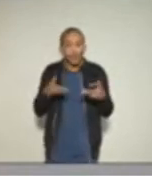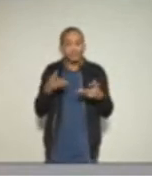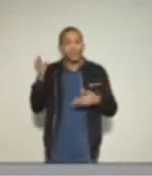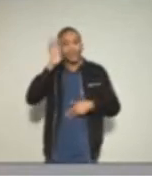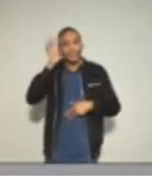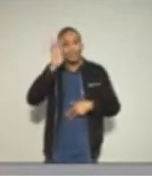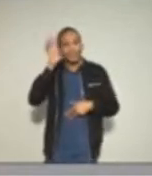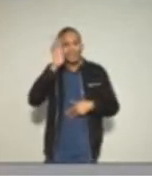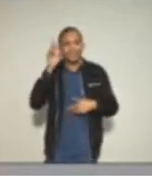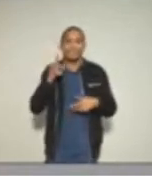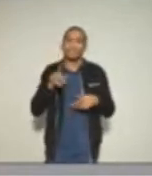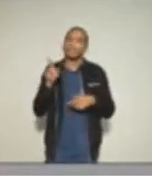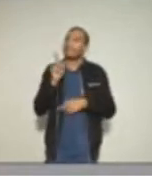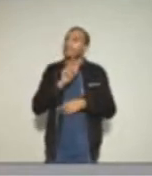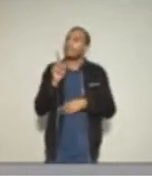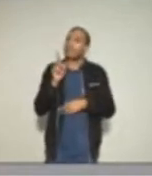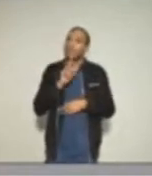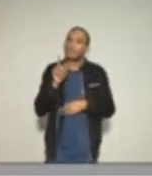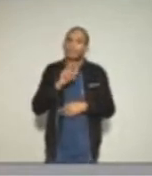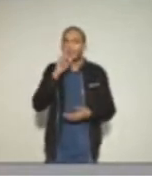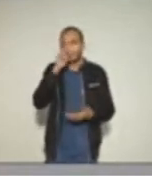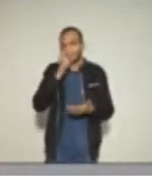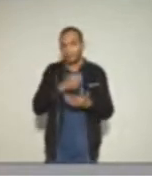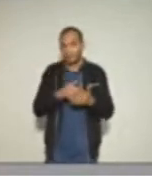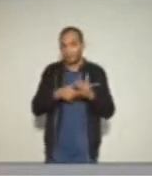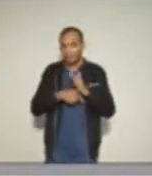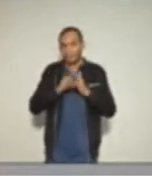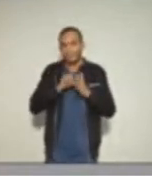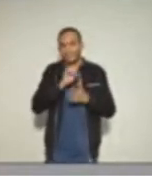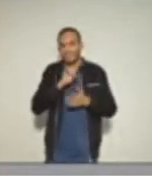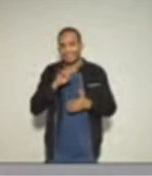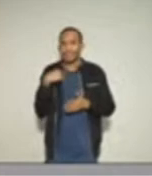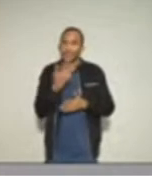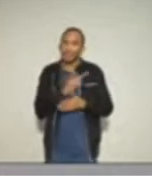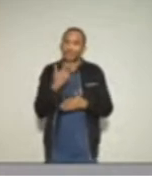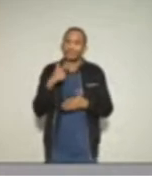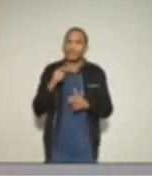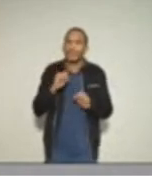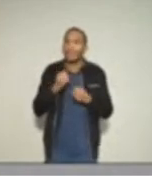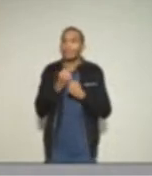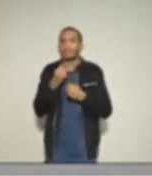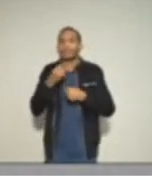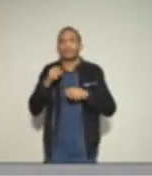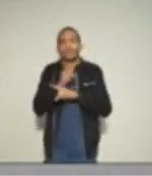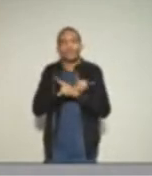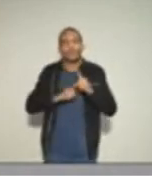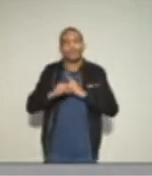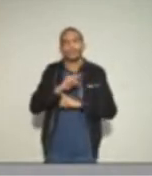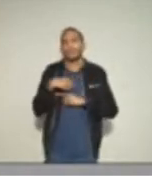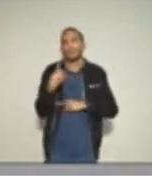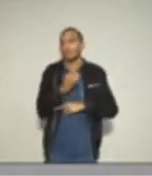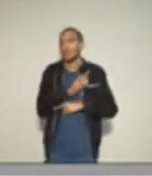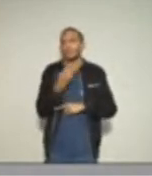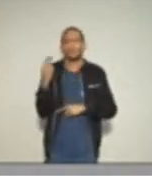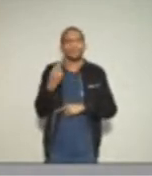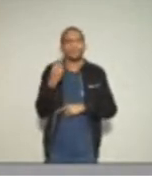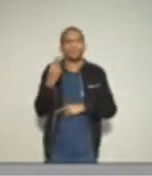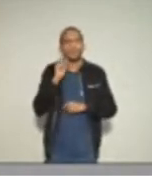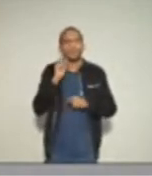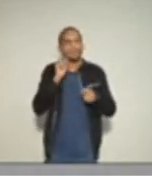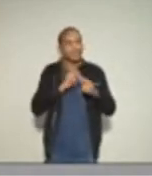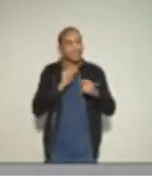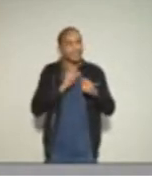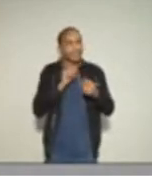quarta-feira, não está definido. Se nós não tivermos o apoio da sociedade, nós não vamos